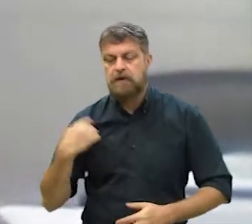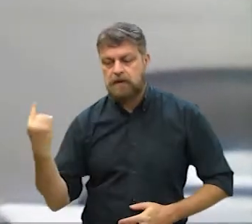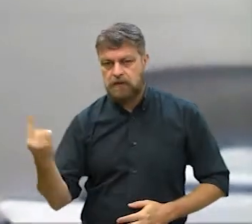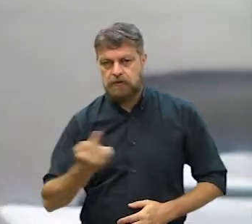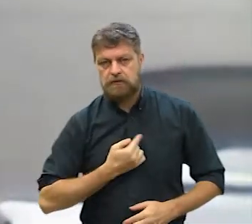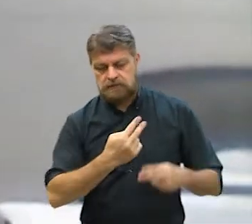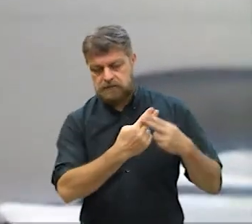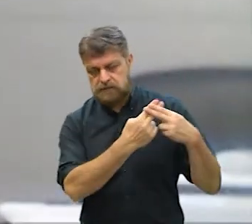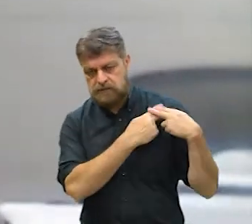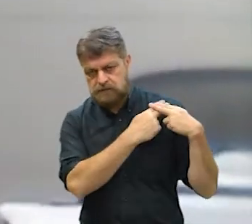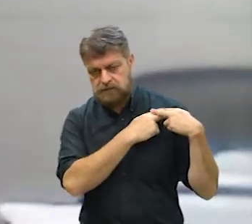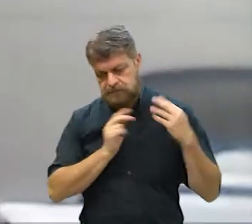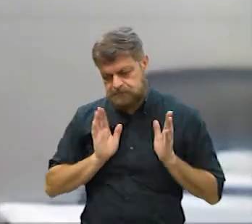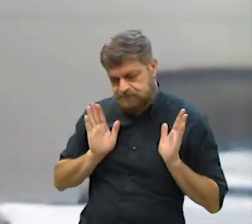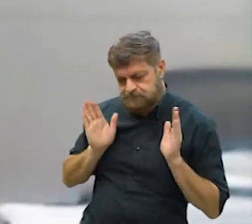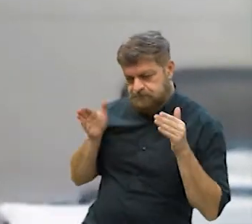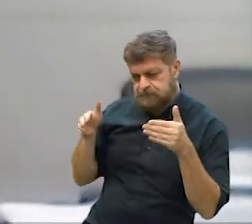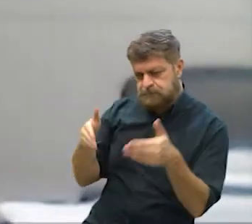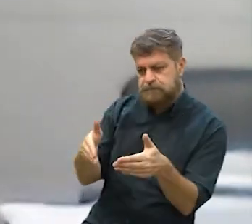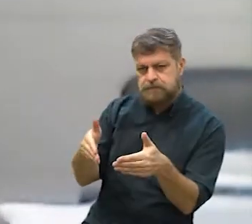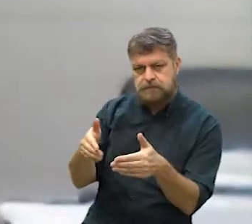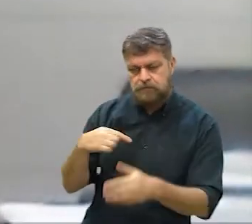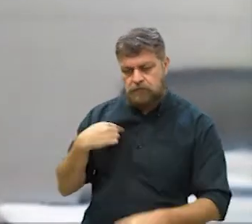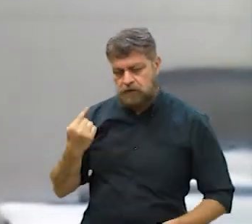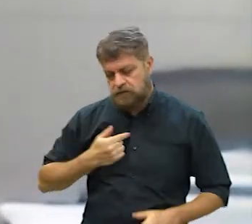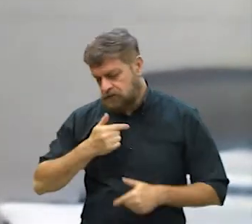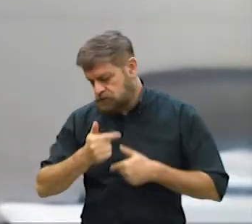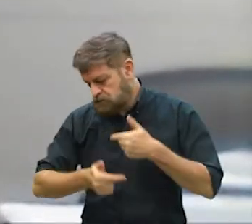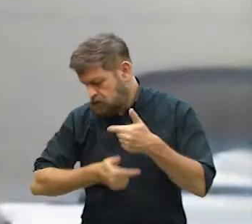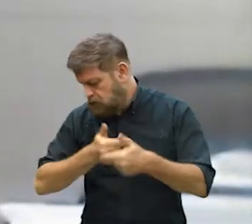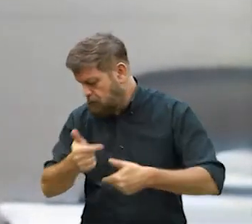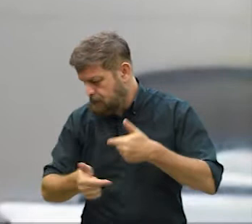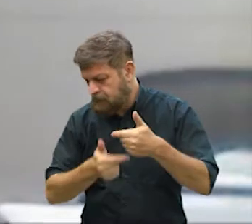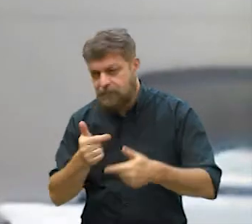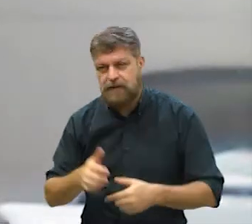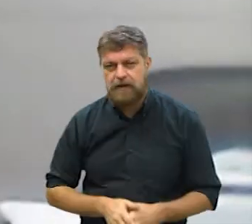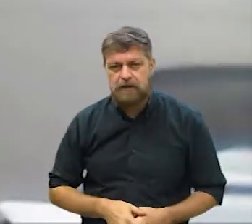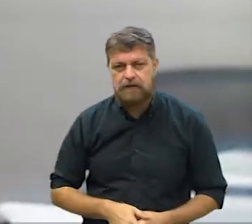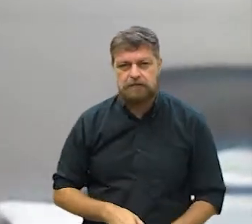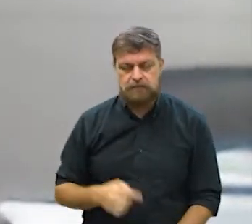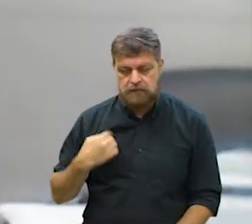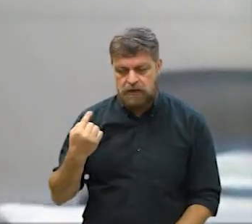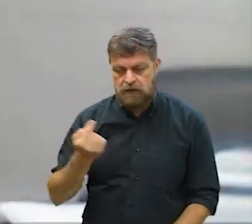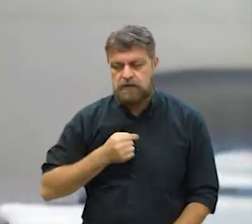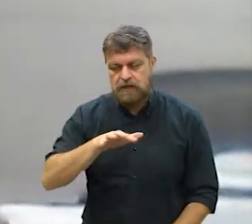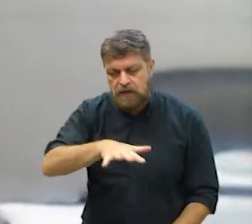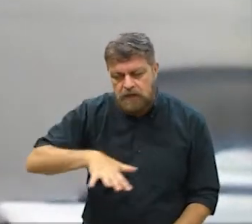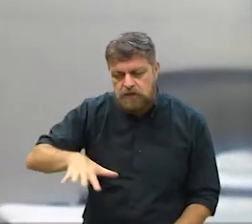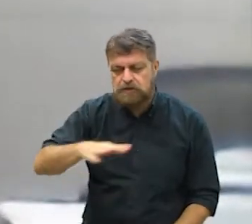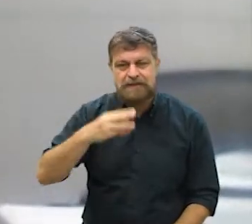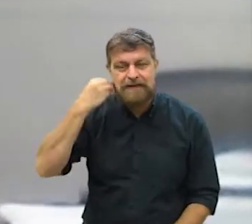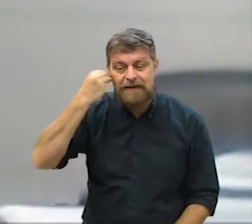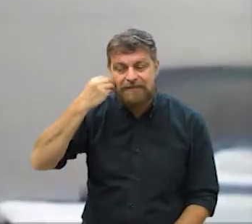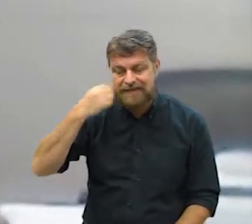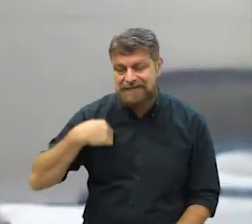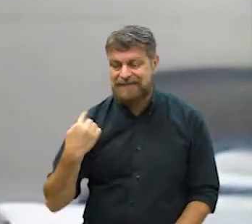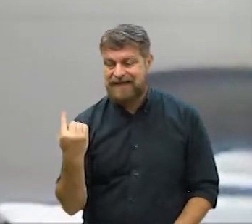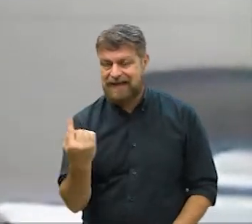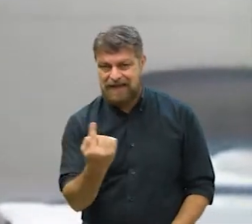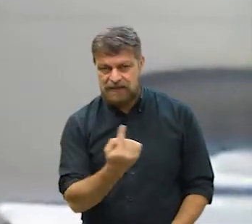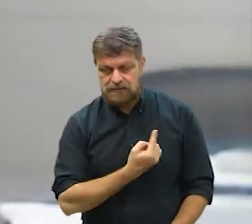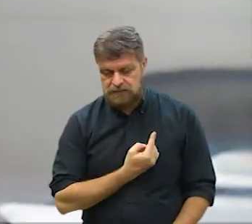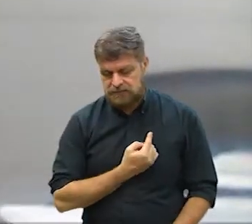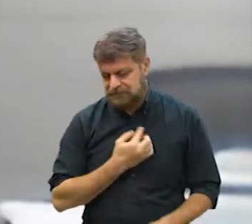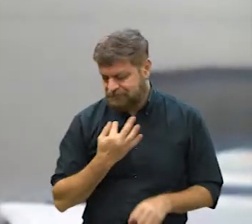conosco. É a nossa atividade, é o nosso prato, é a nossa praia, tá? Nós é que temos que